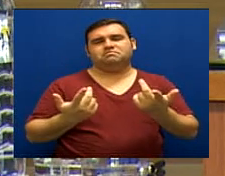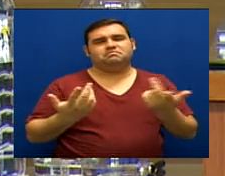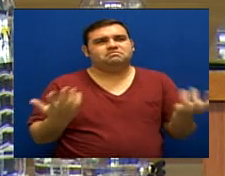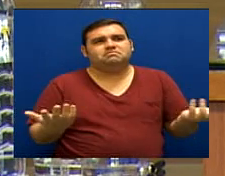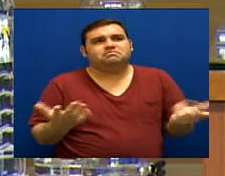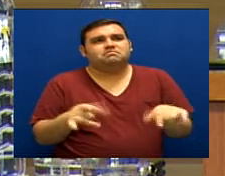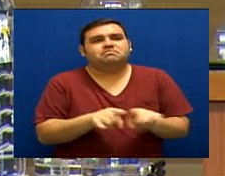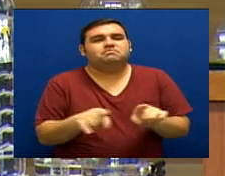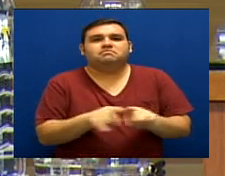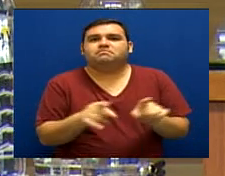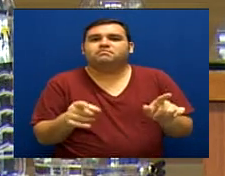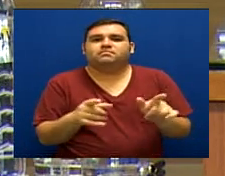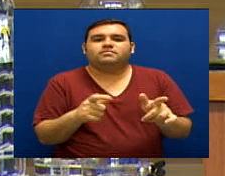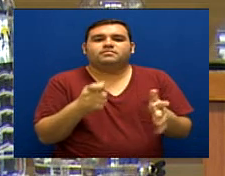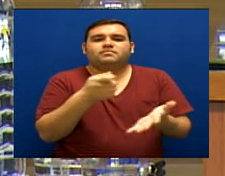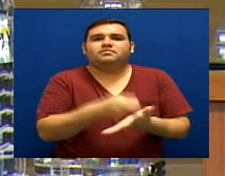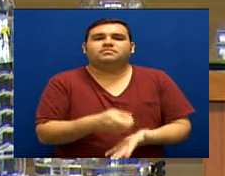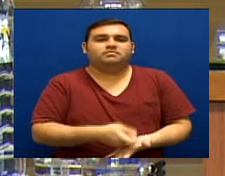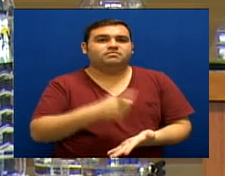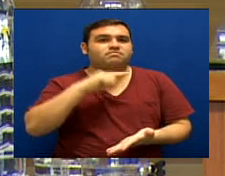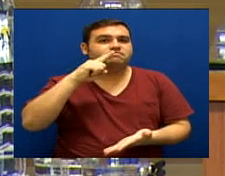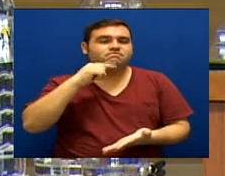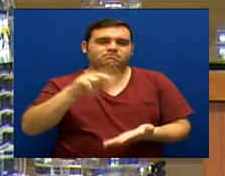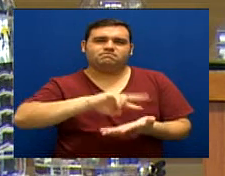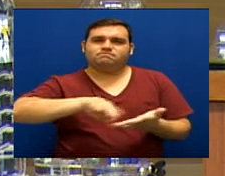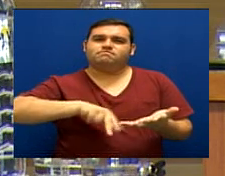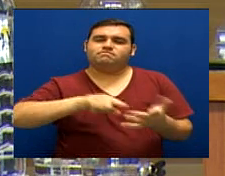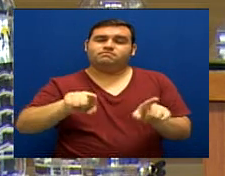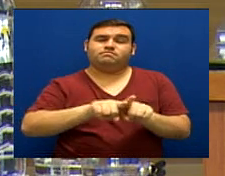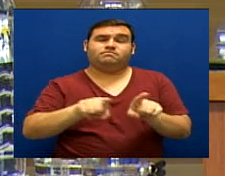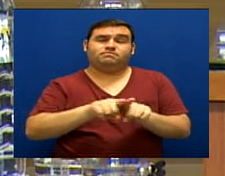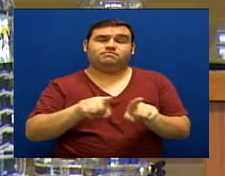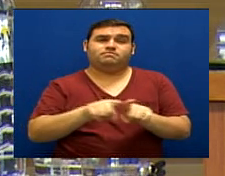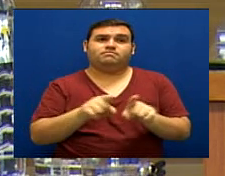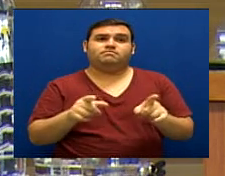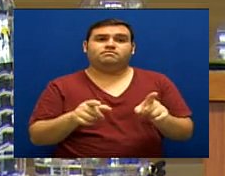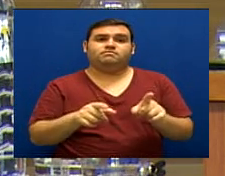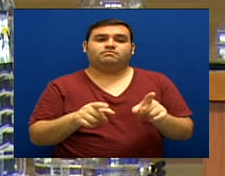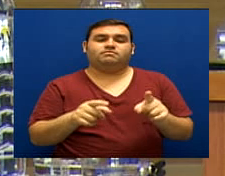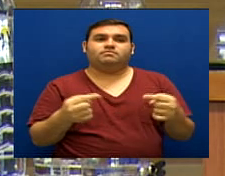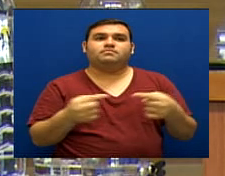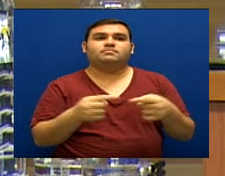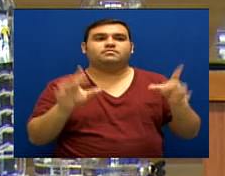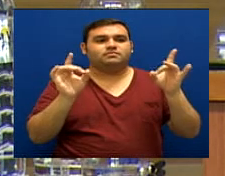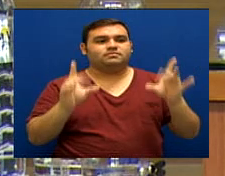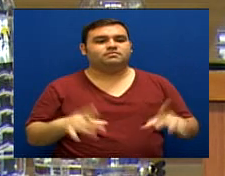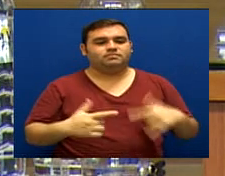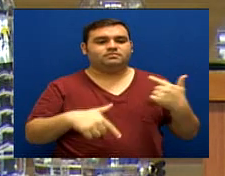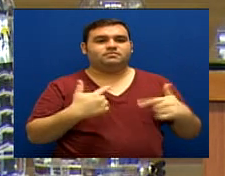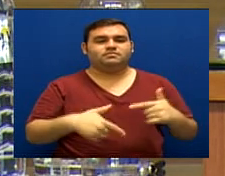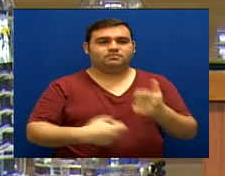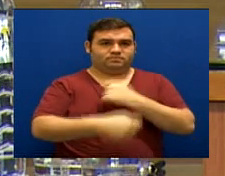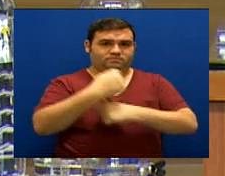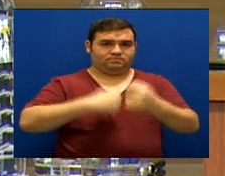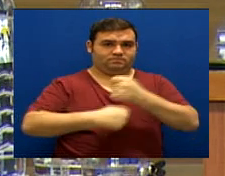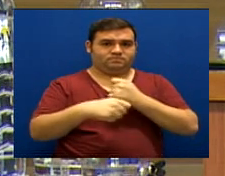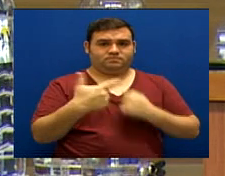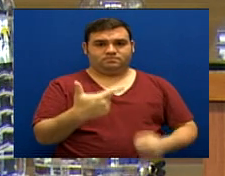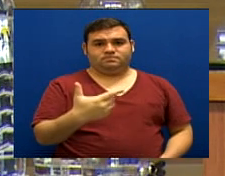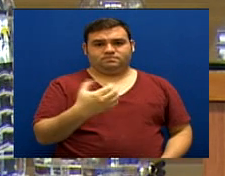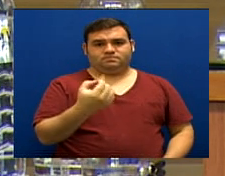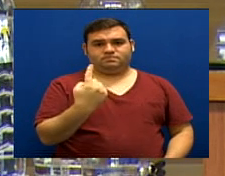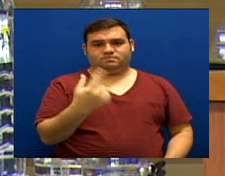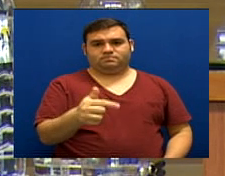ficou sem cobertura para pagar mas também com a questão da execução orçamentária do ano de